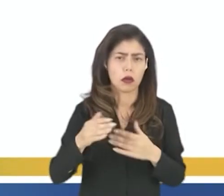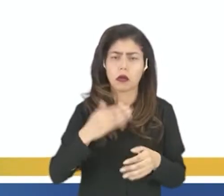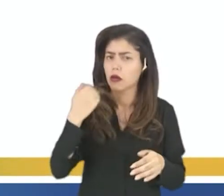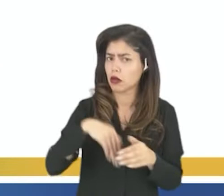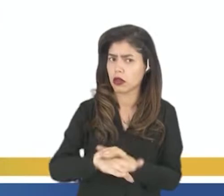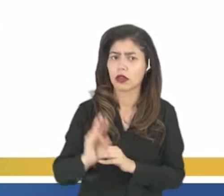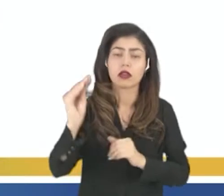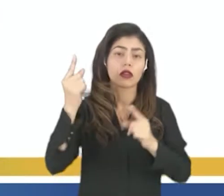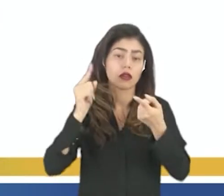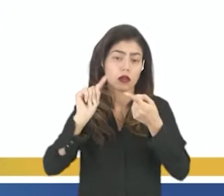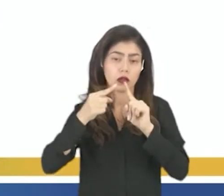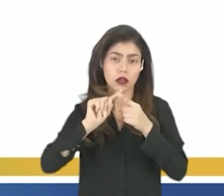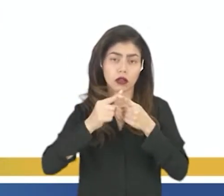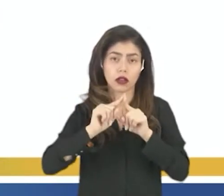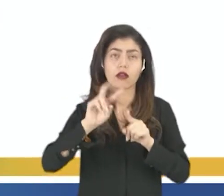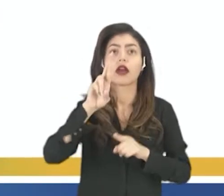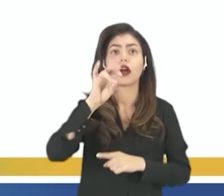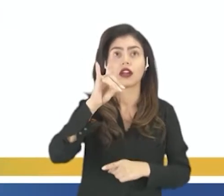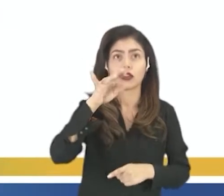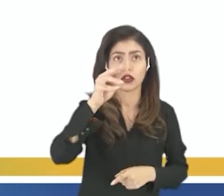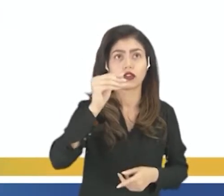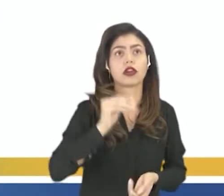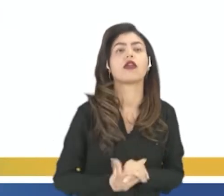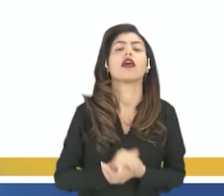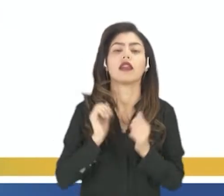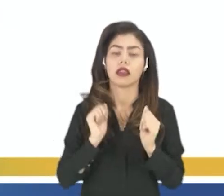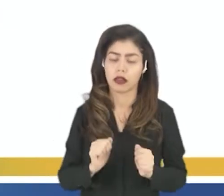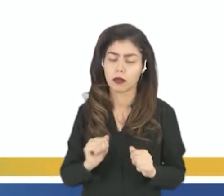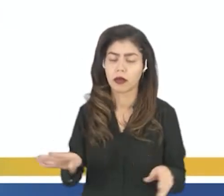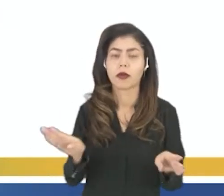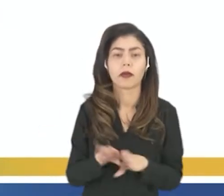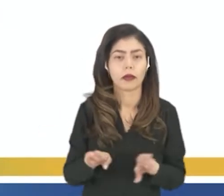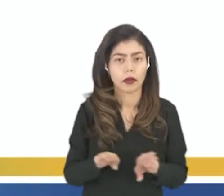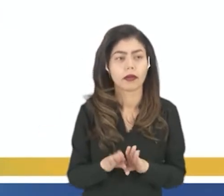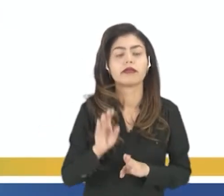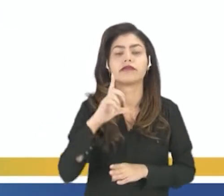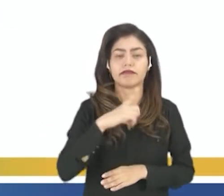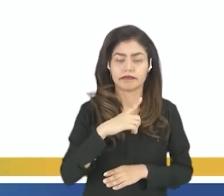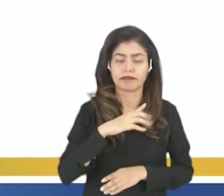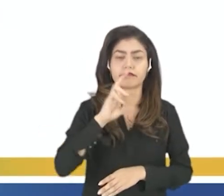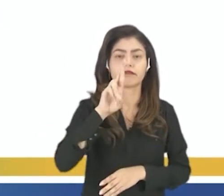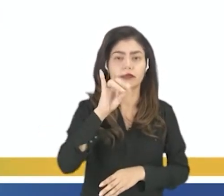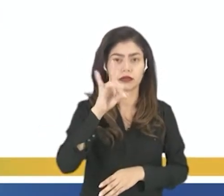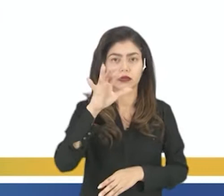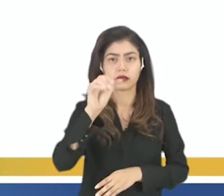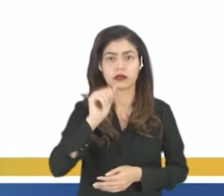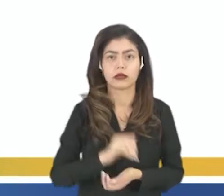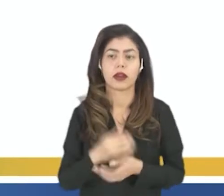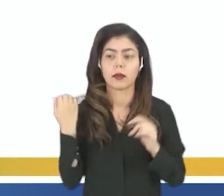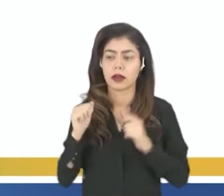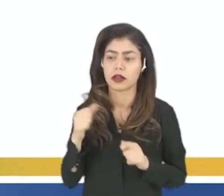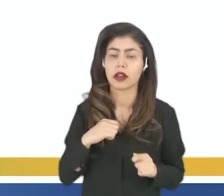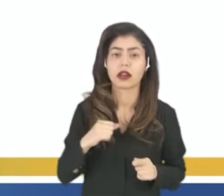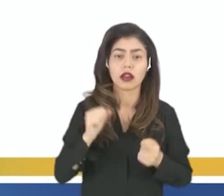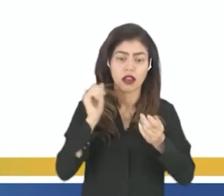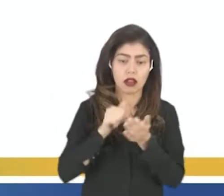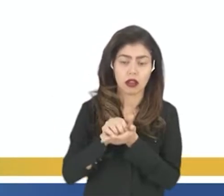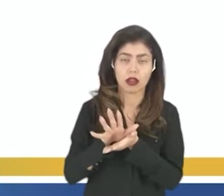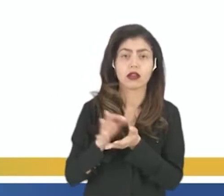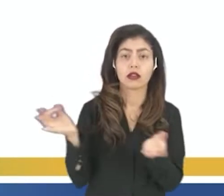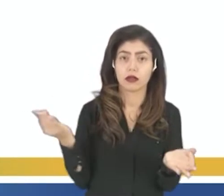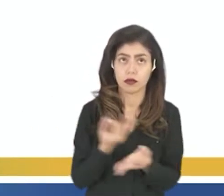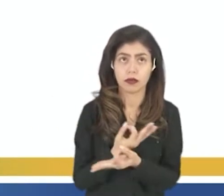material que entrou em contato com material radioativo ele também já será radioativo e esses materiais precisam ser feitos seu